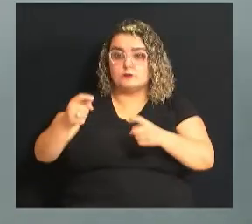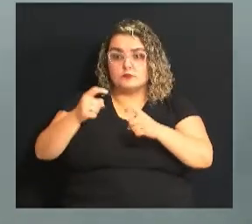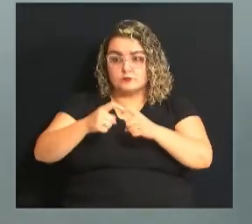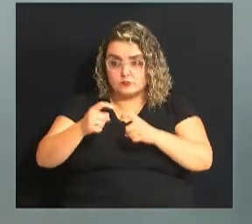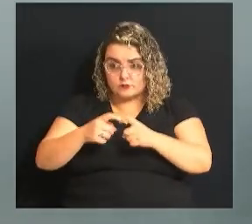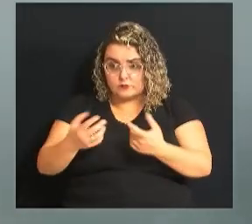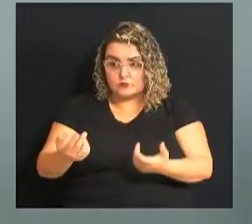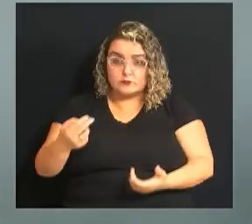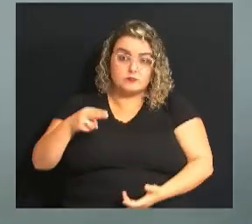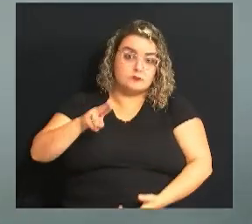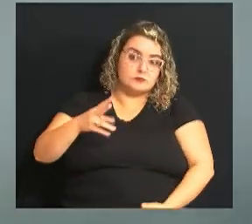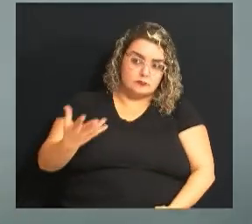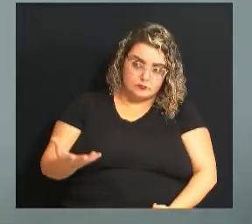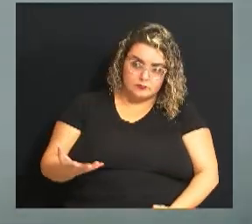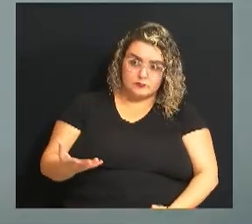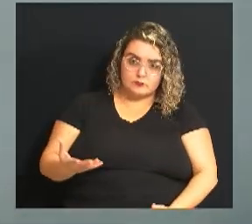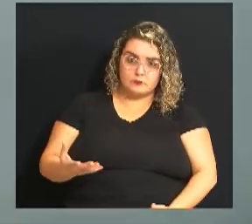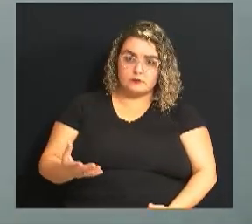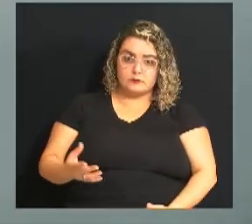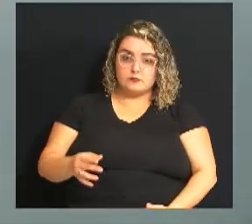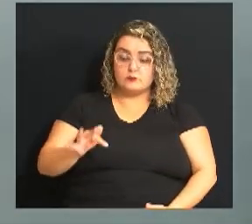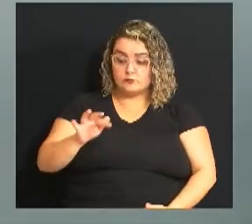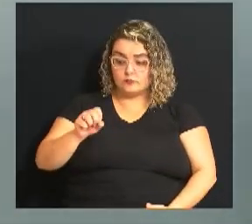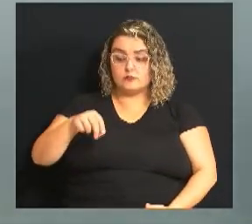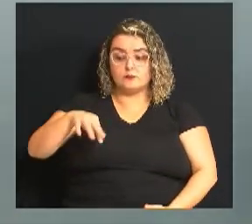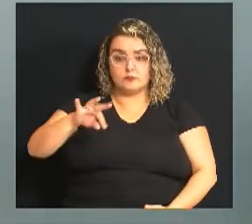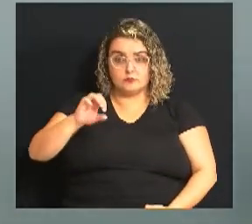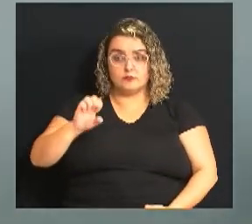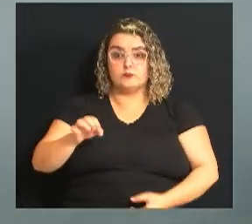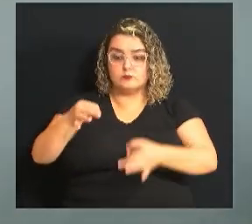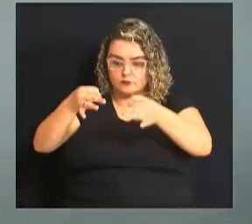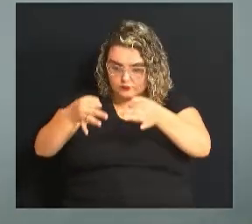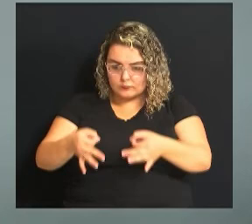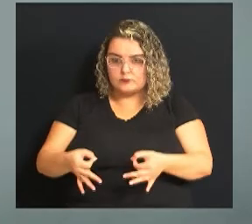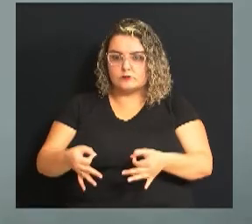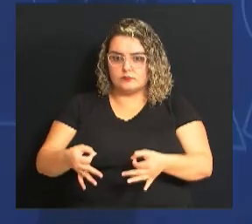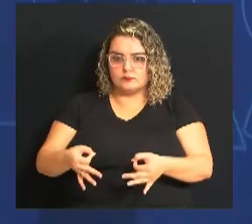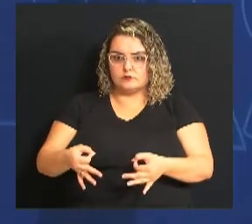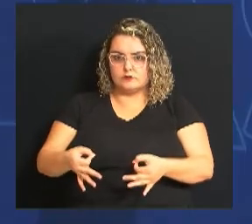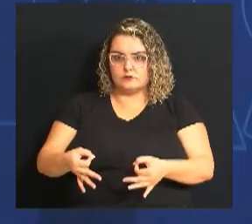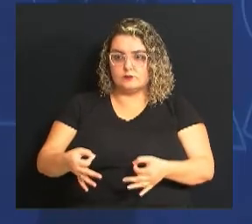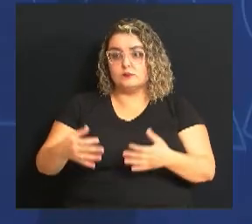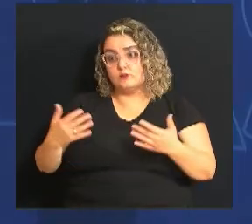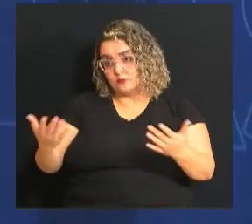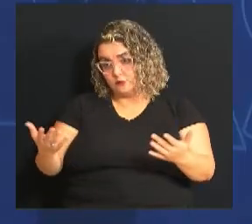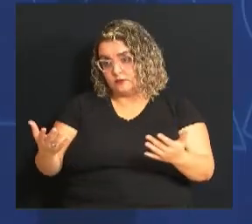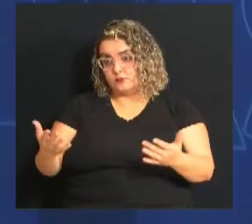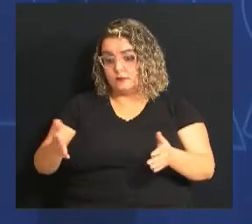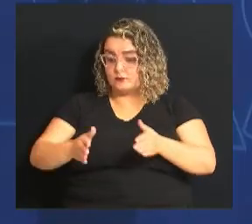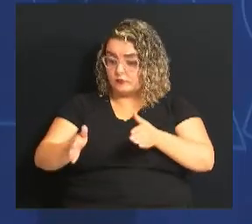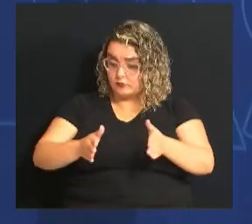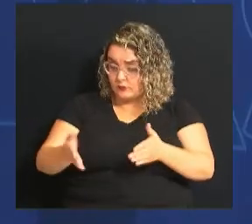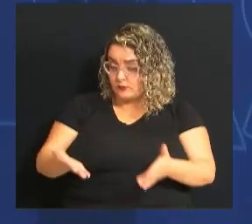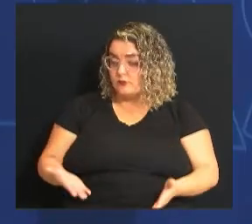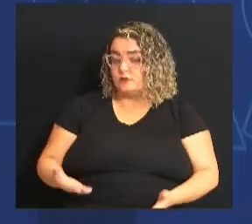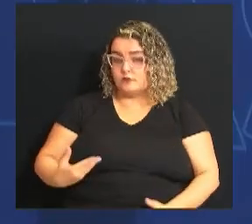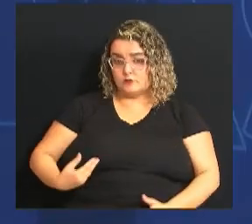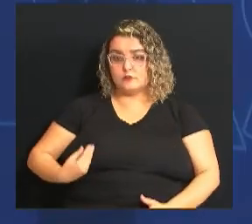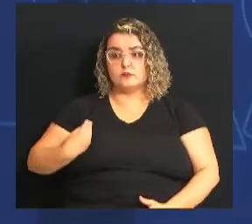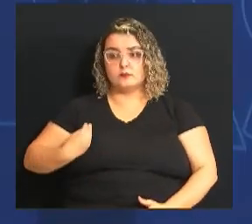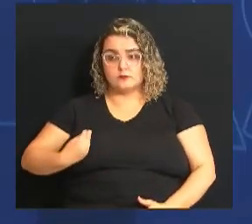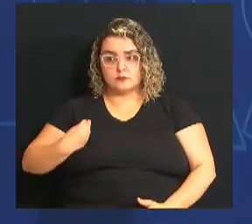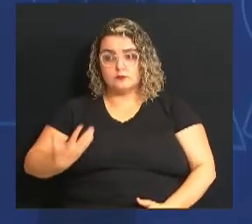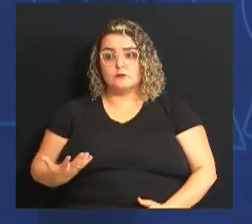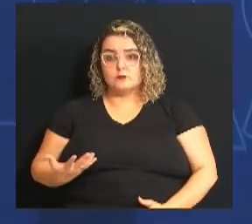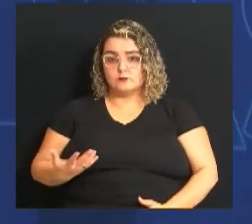com fontes realmente adequadas. Apesar deste cenário em que a gente ainda